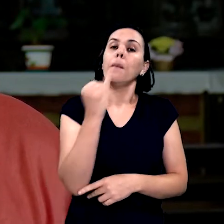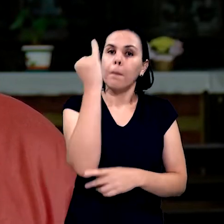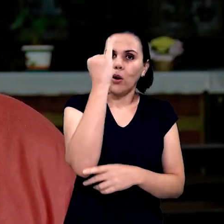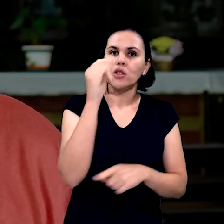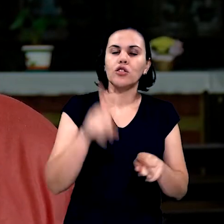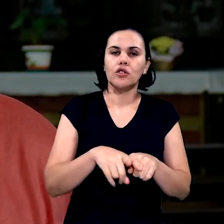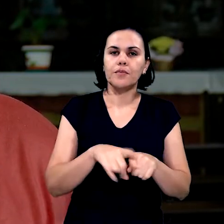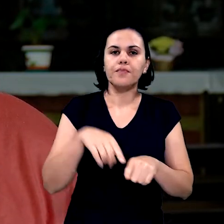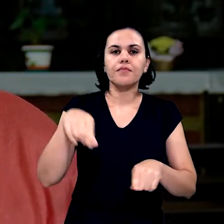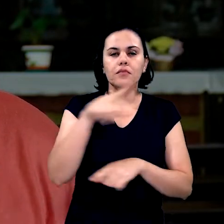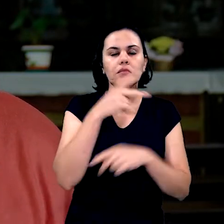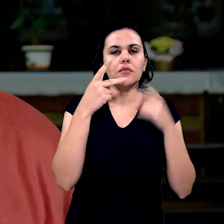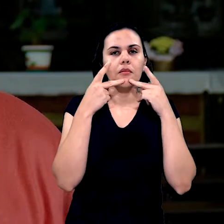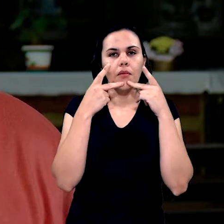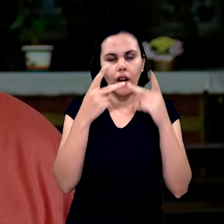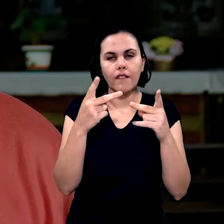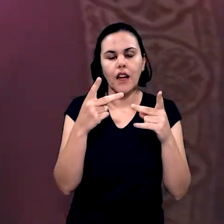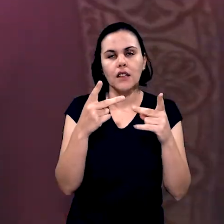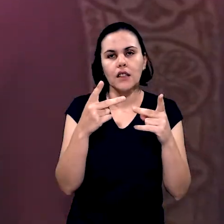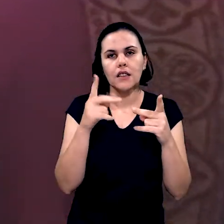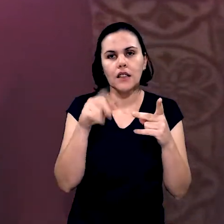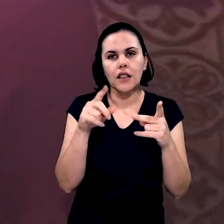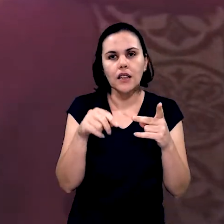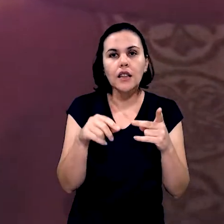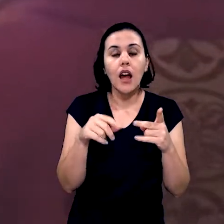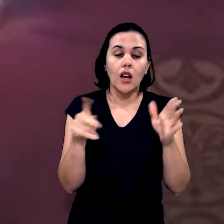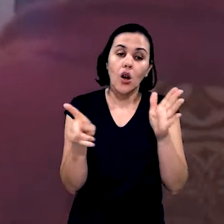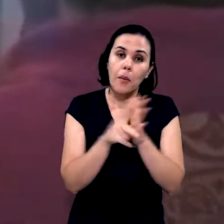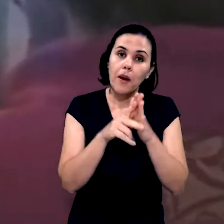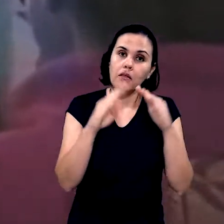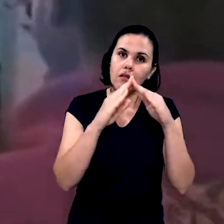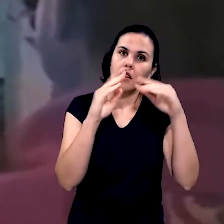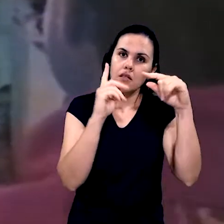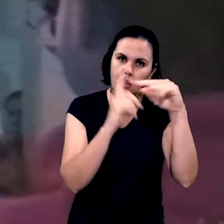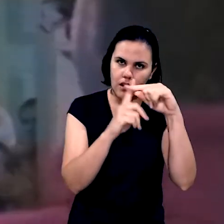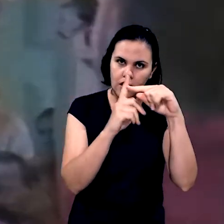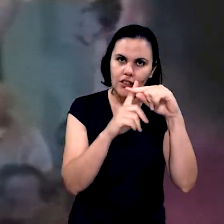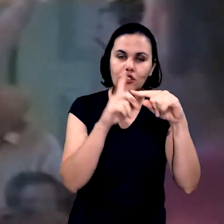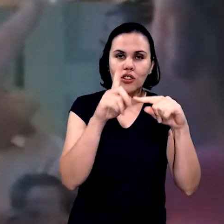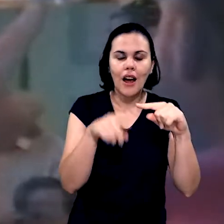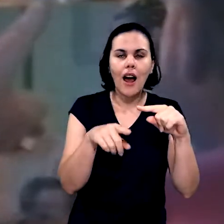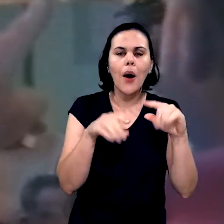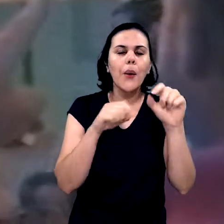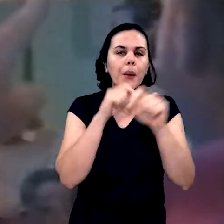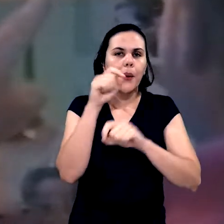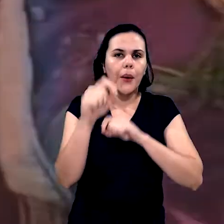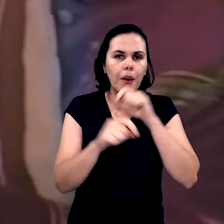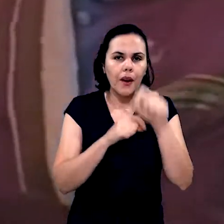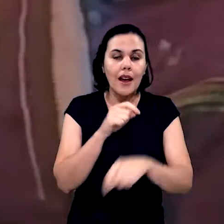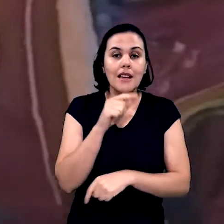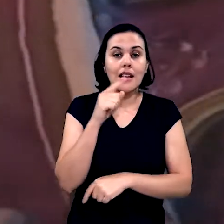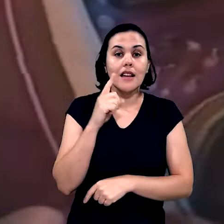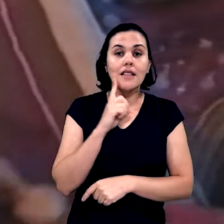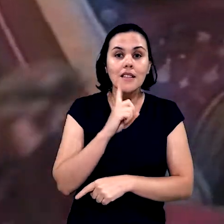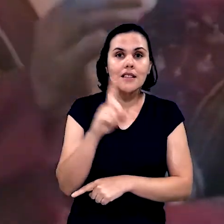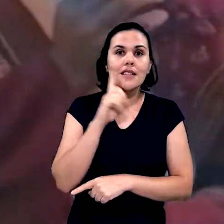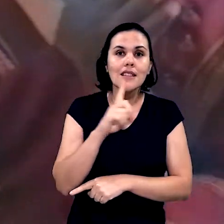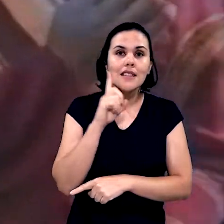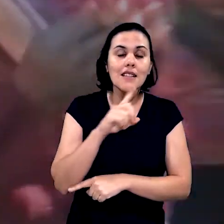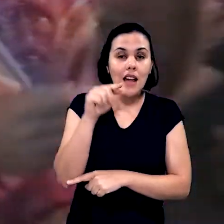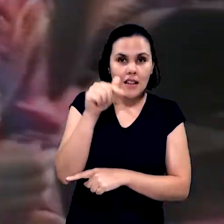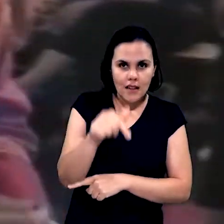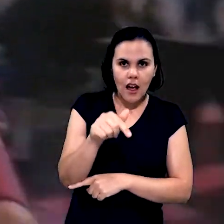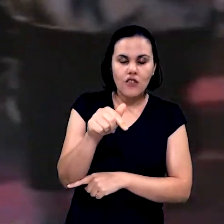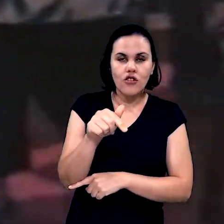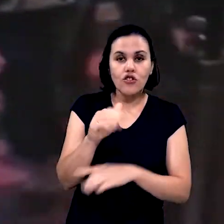também, é a parte que a gente costuma dizer, a parte que é a religiosa, né? Que ele consiste em o quê? São 7 dias